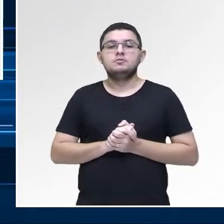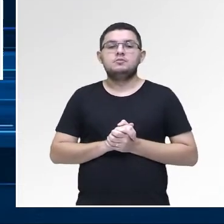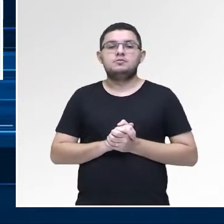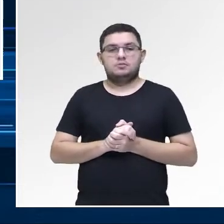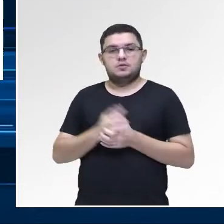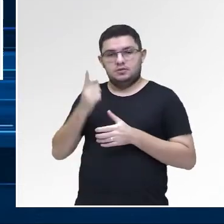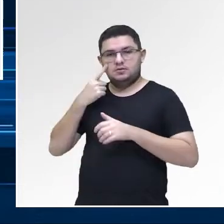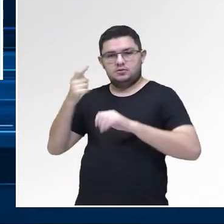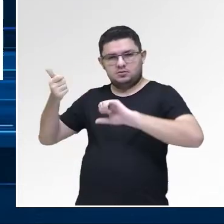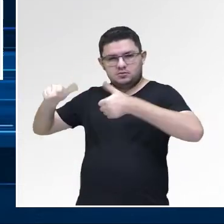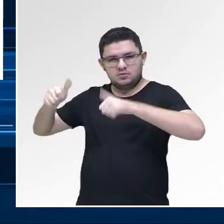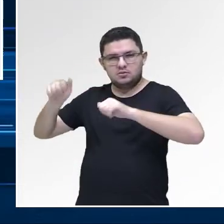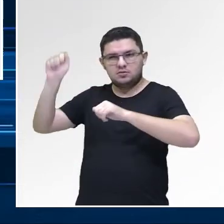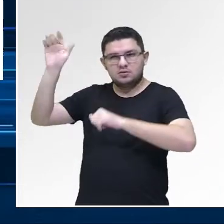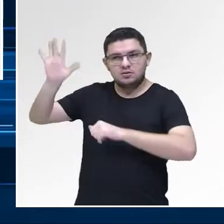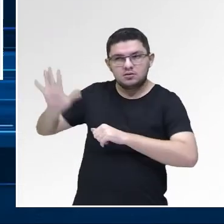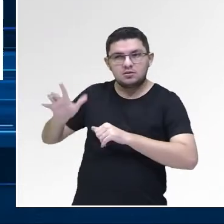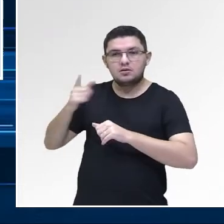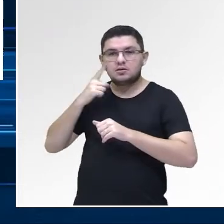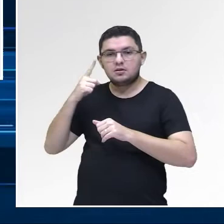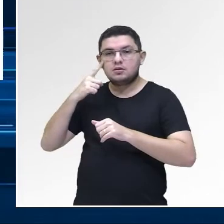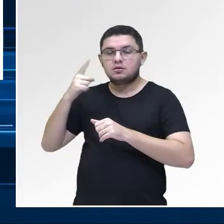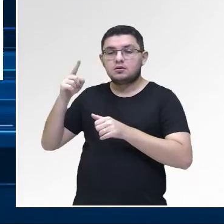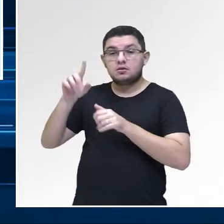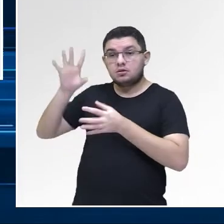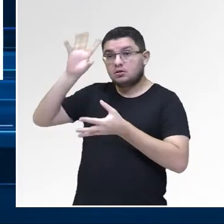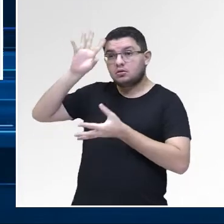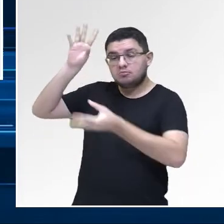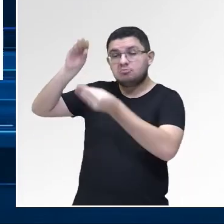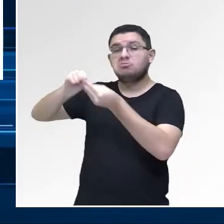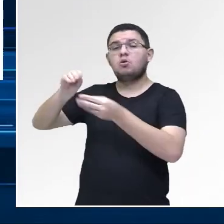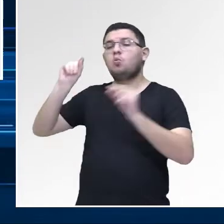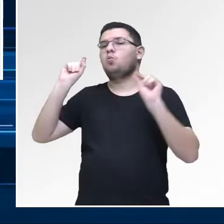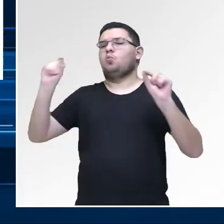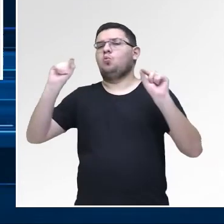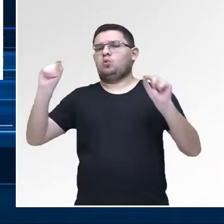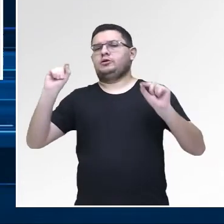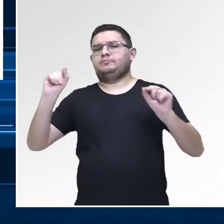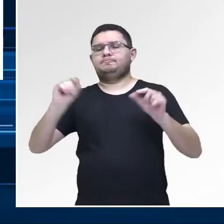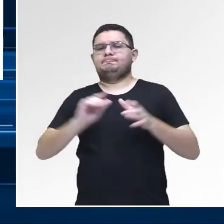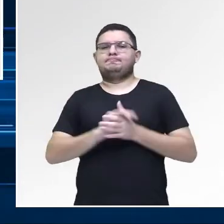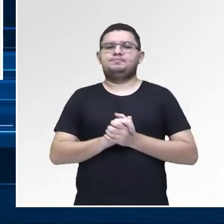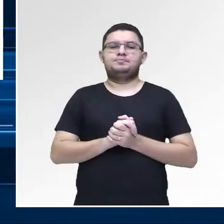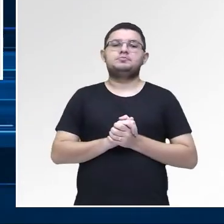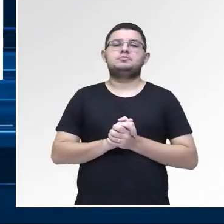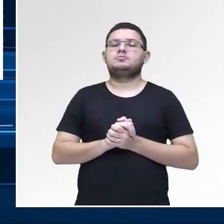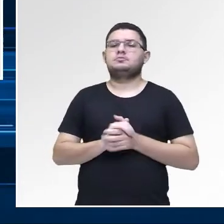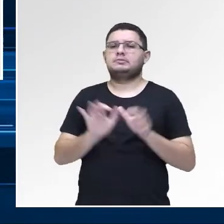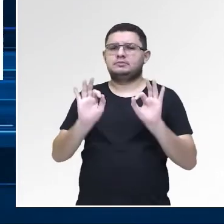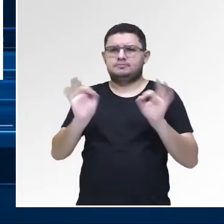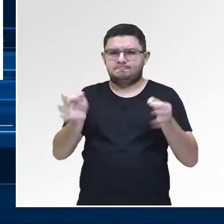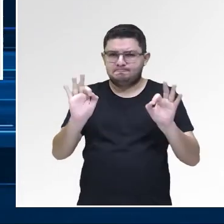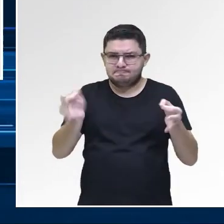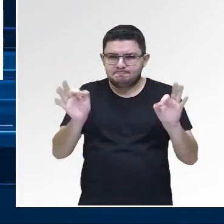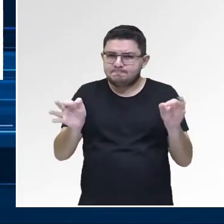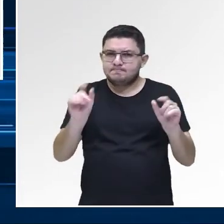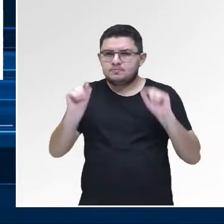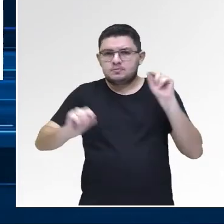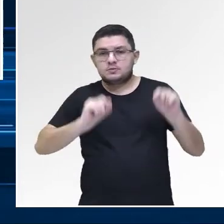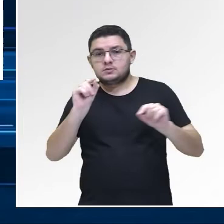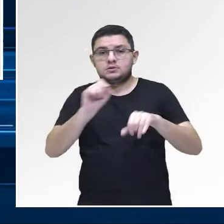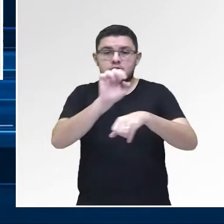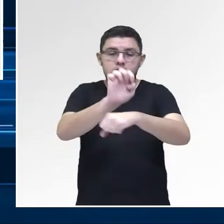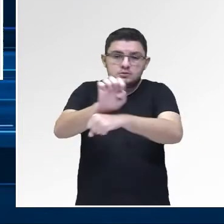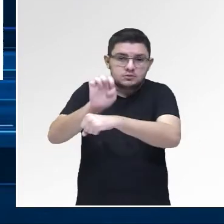análise desse mapa, o que a gente entende? Que justamente os estados que